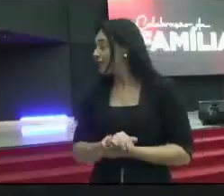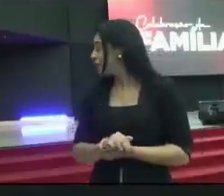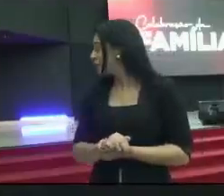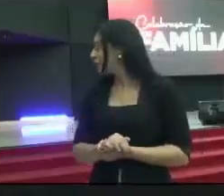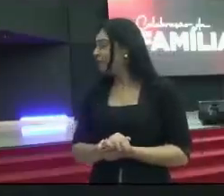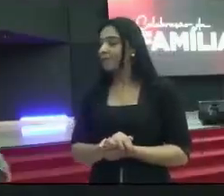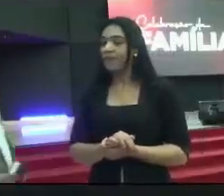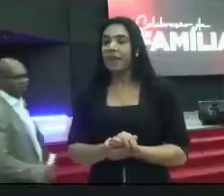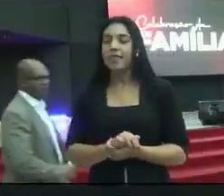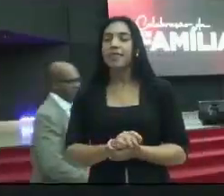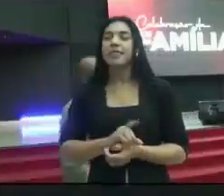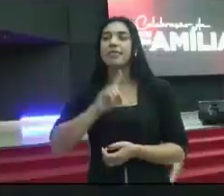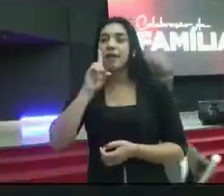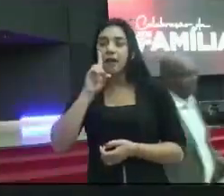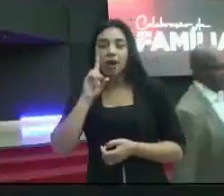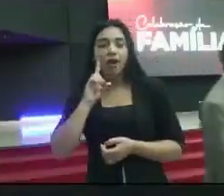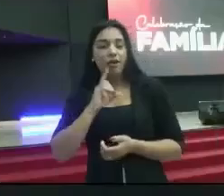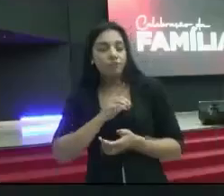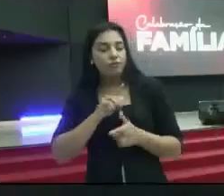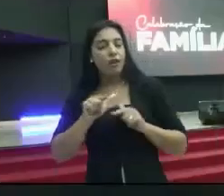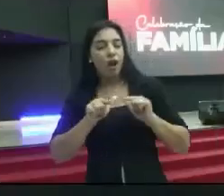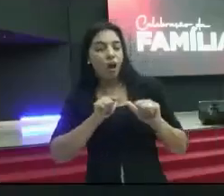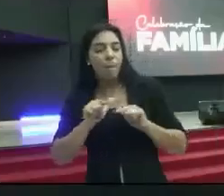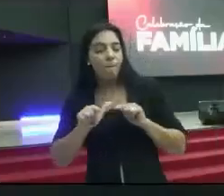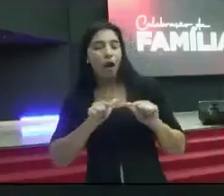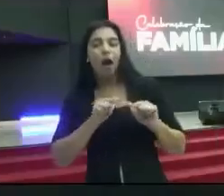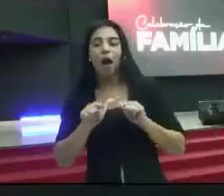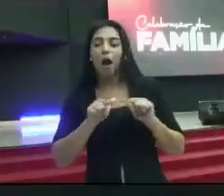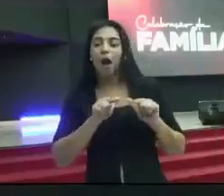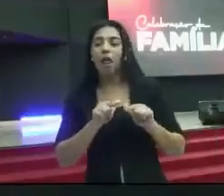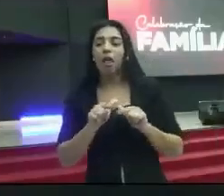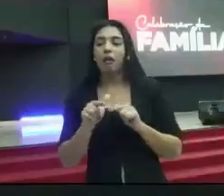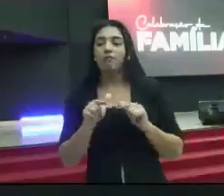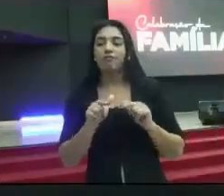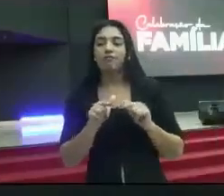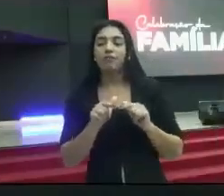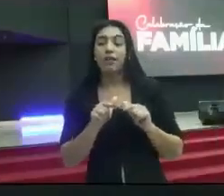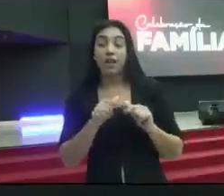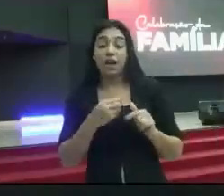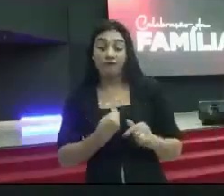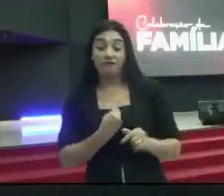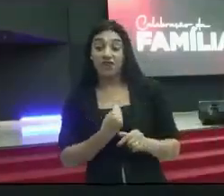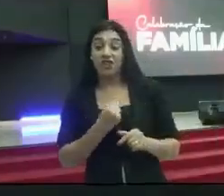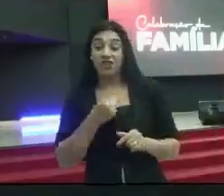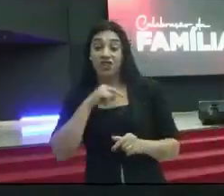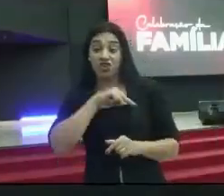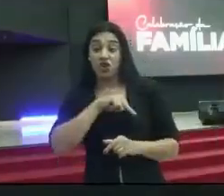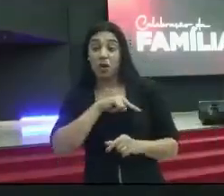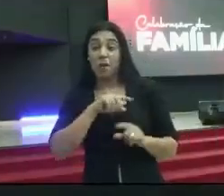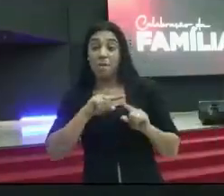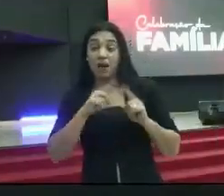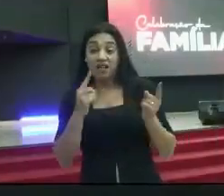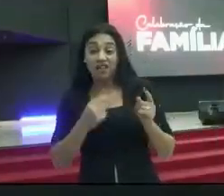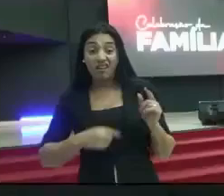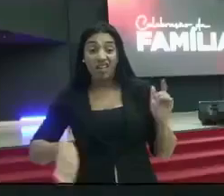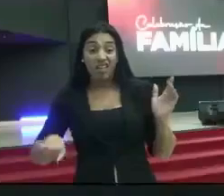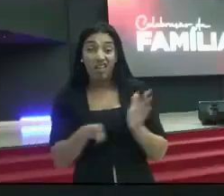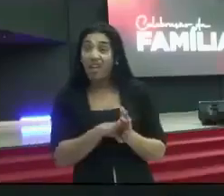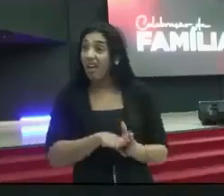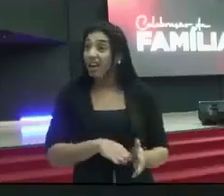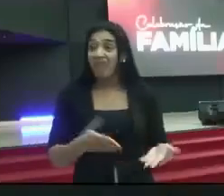Pouco a pouco Deus começa a trabalhar nos bastidores da vida de Noemi, mas ela chega e diz que